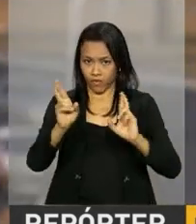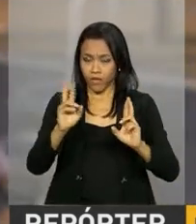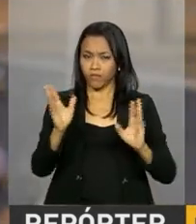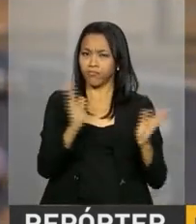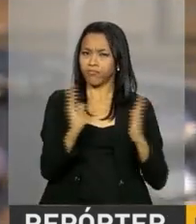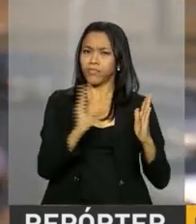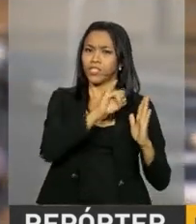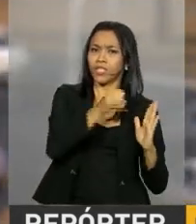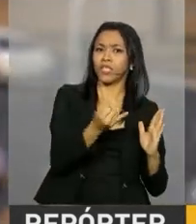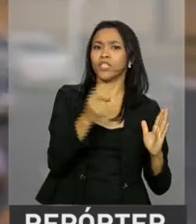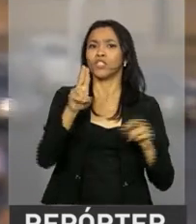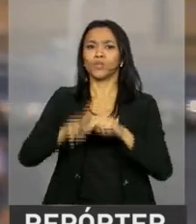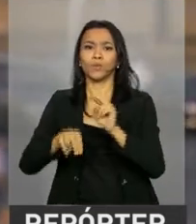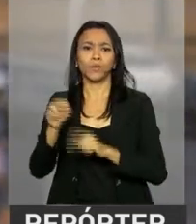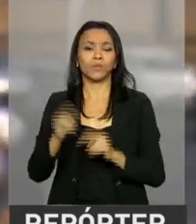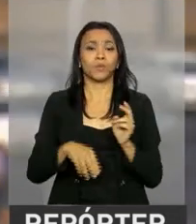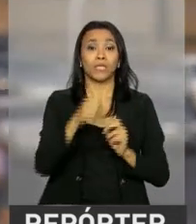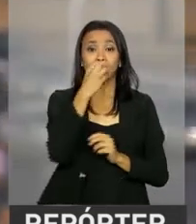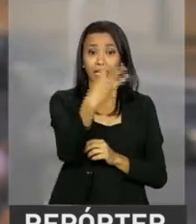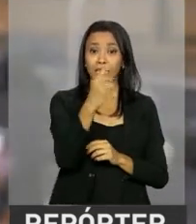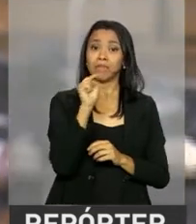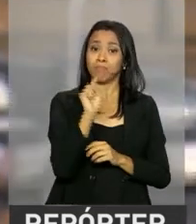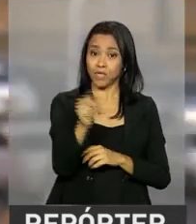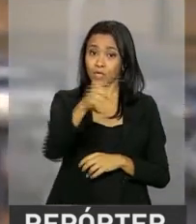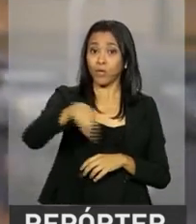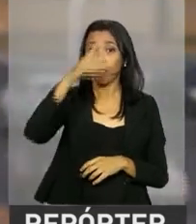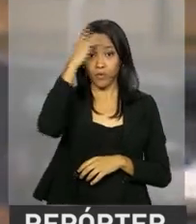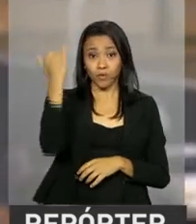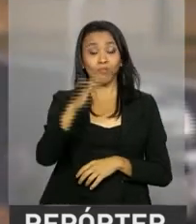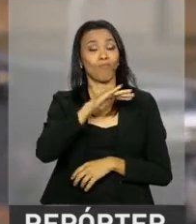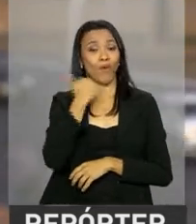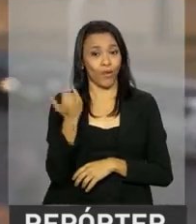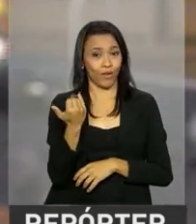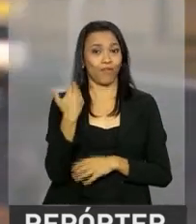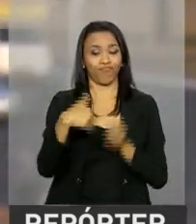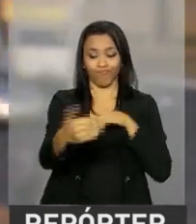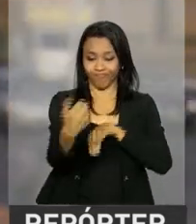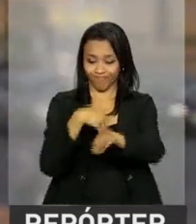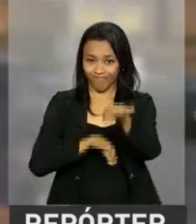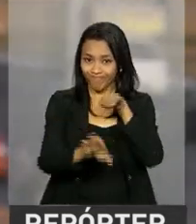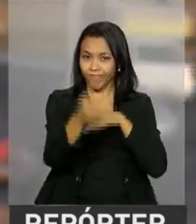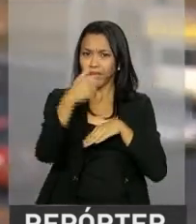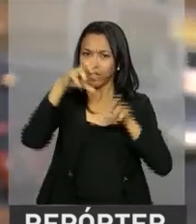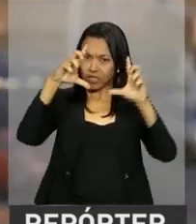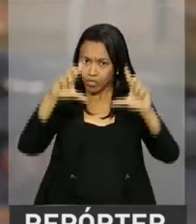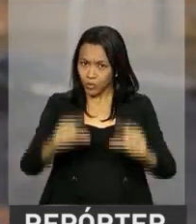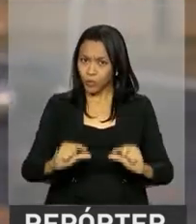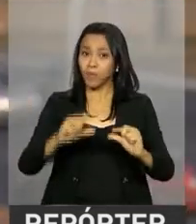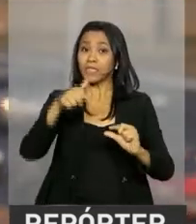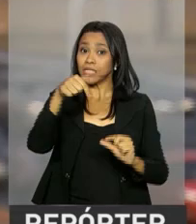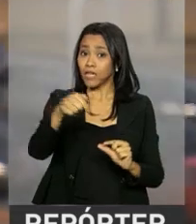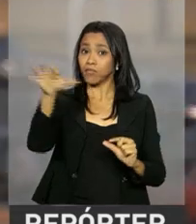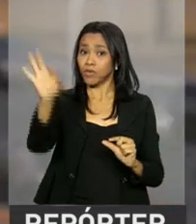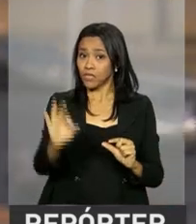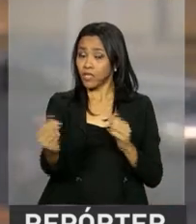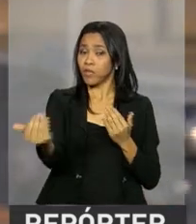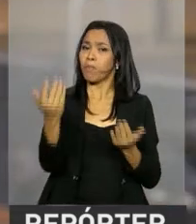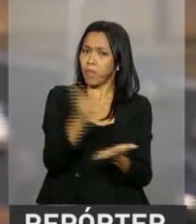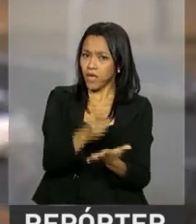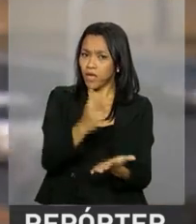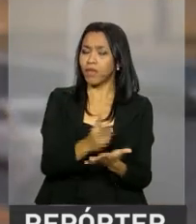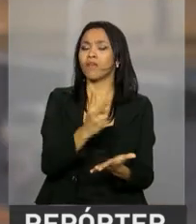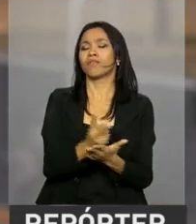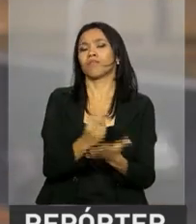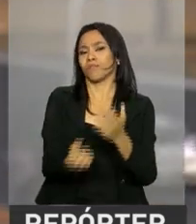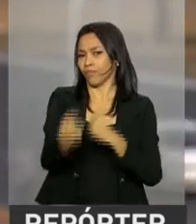de 2016, cerca de 3 mil pessoas morreram no trânsito, uma queda de quase 7% com relação ao mesmo período